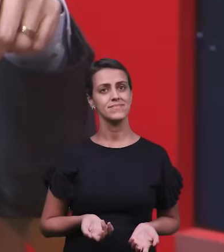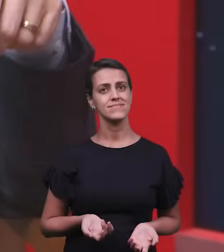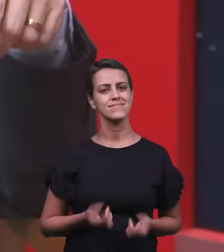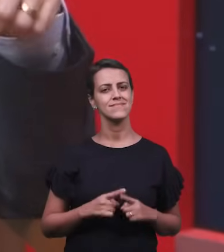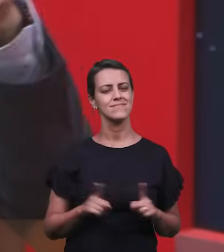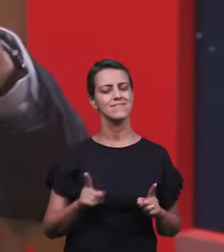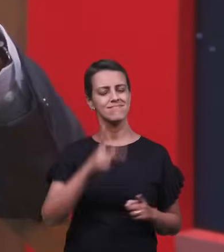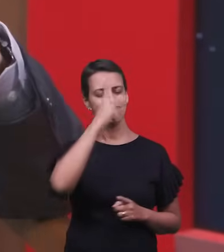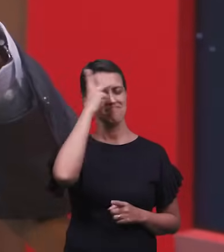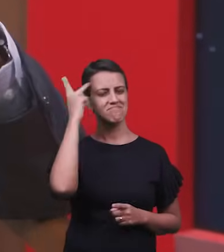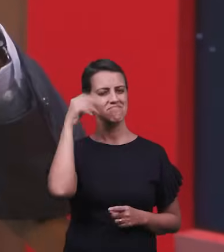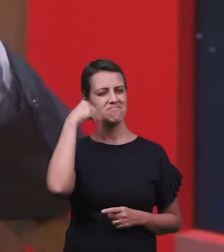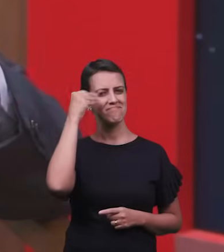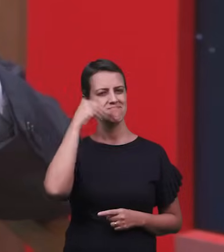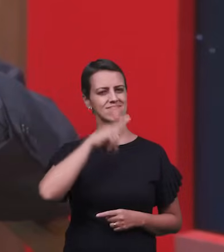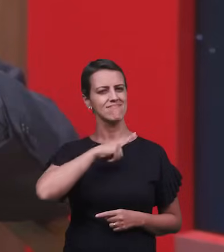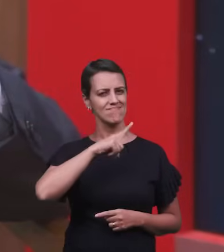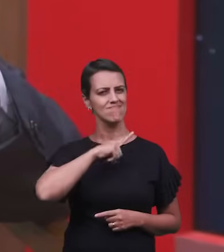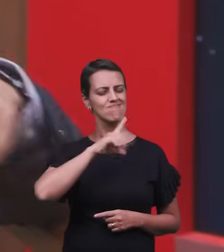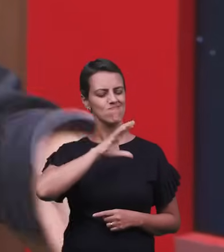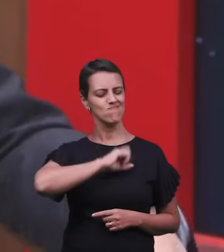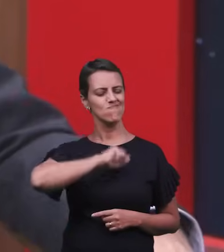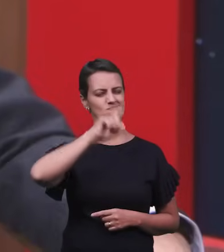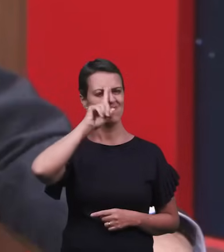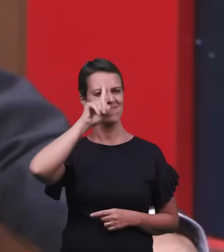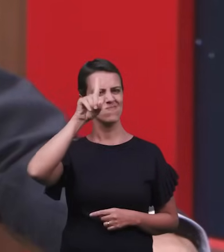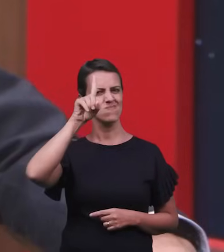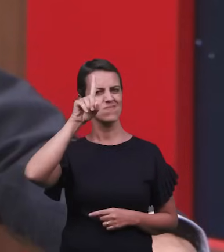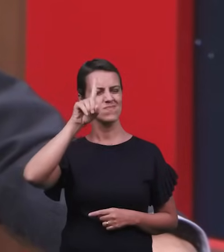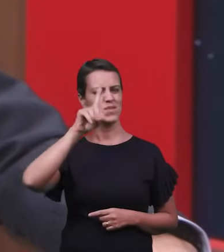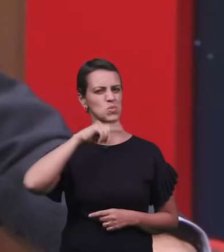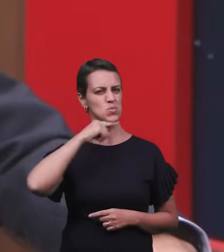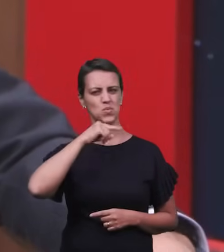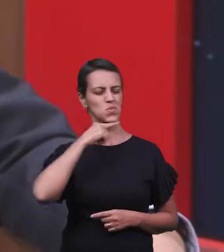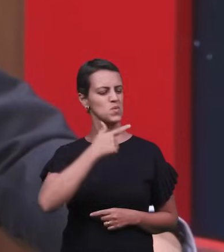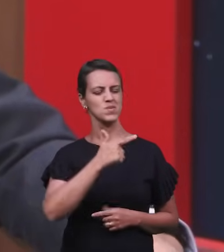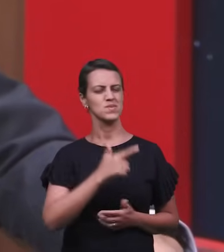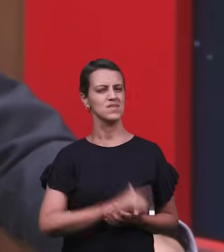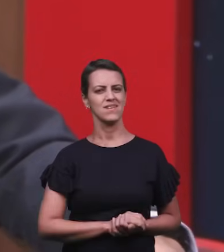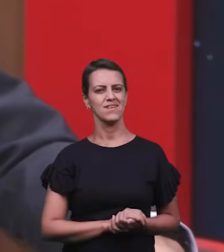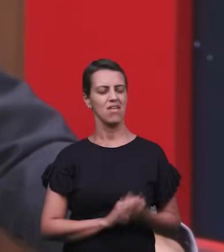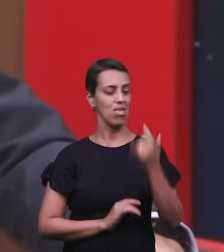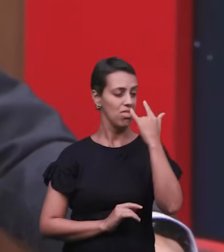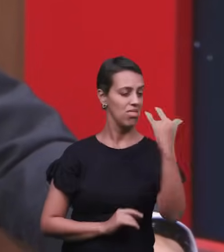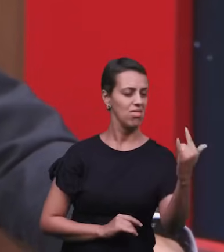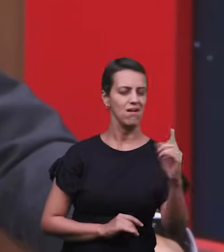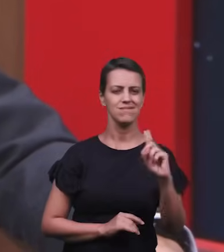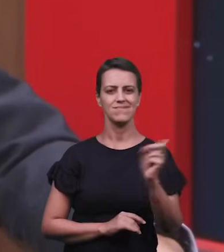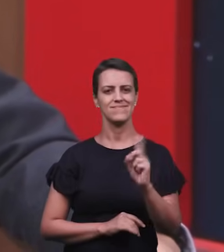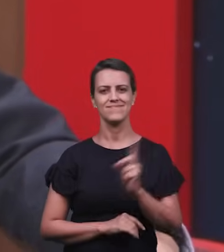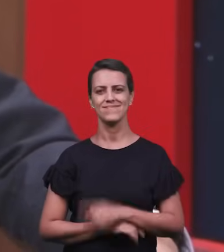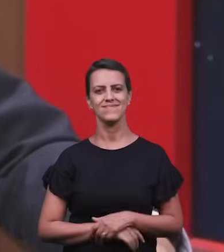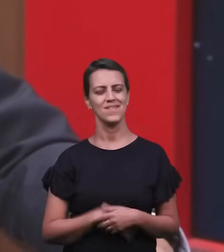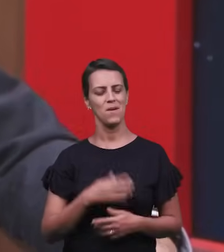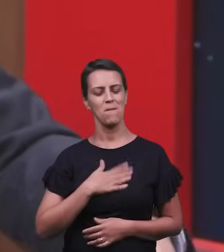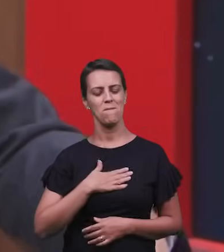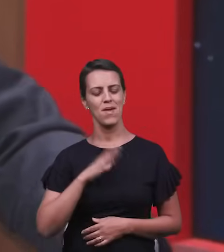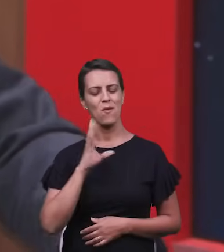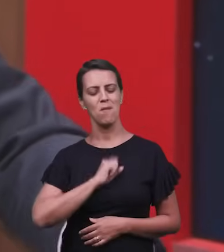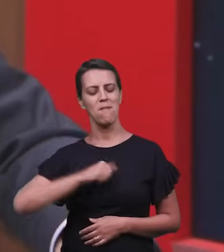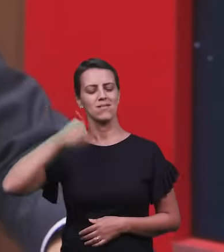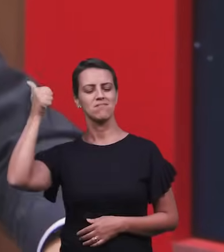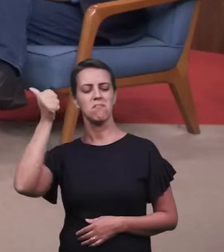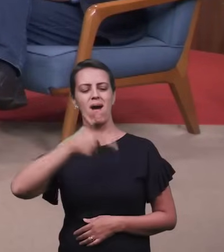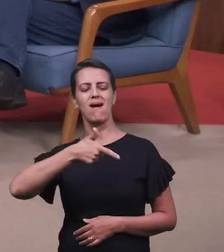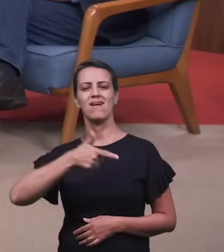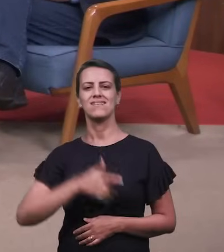aquela pessoa que conhece o Senhor, que ama o Senhor, não tem dúvida, né, Daniel? Nosso amado é mais do que